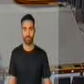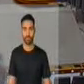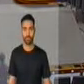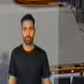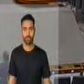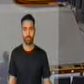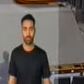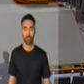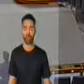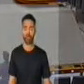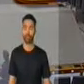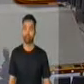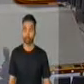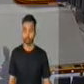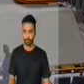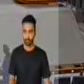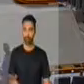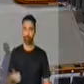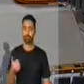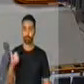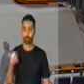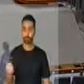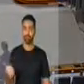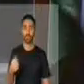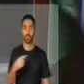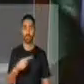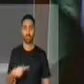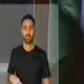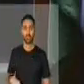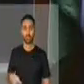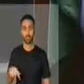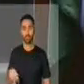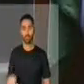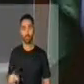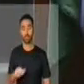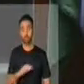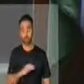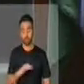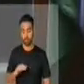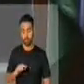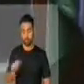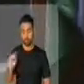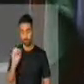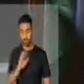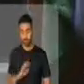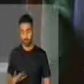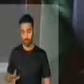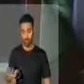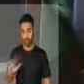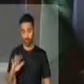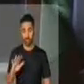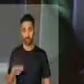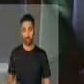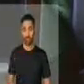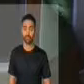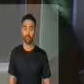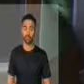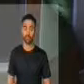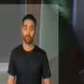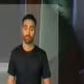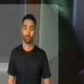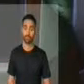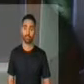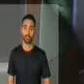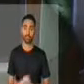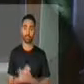Cumprimento o presidente desta comissão geral, o Nácio. Como é que ela chama?